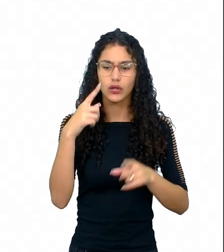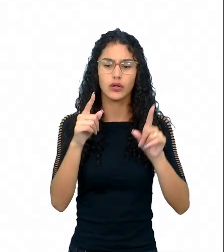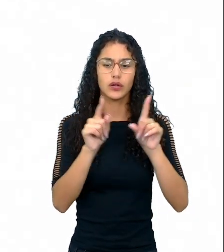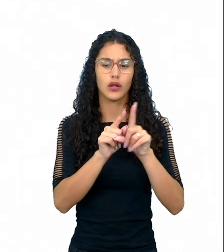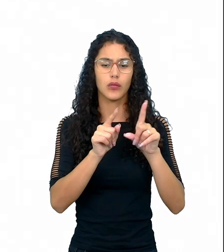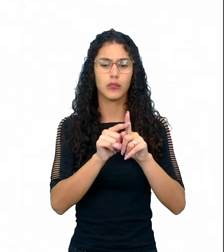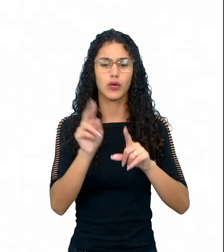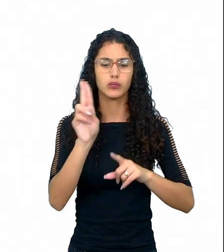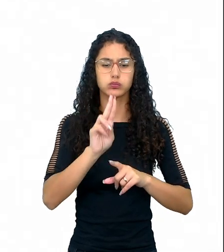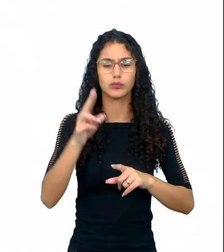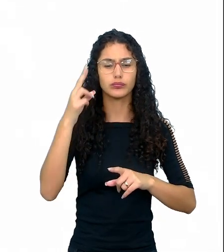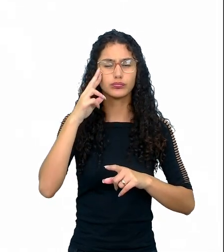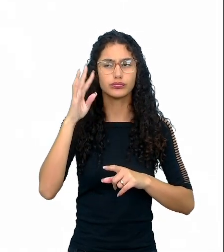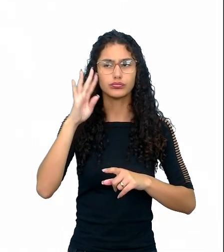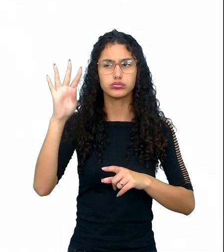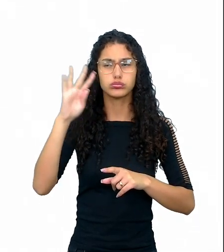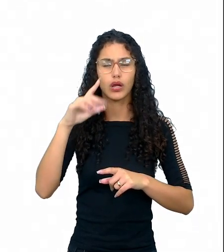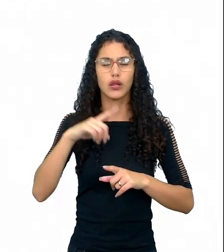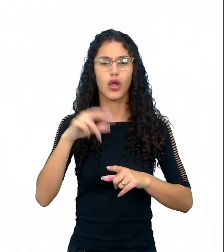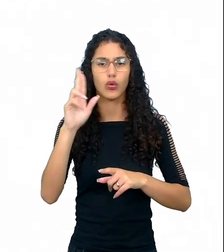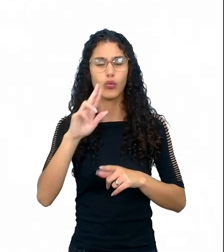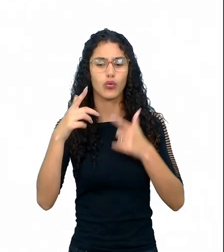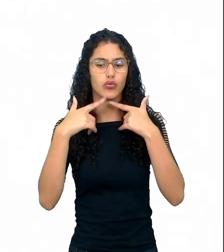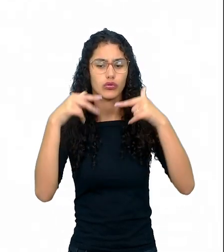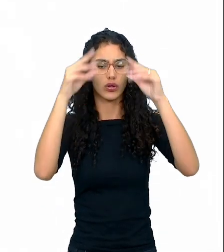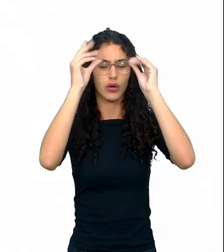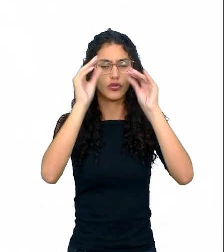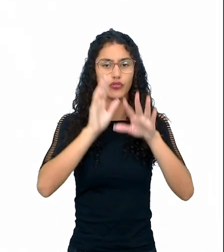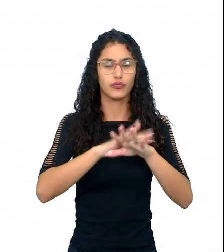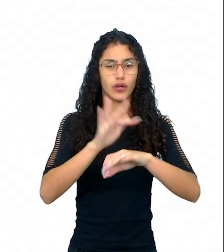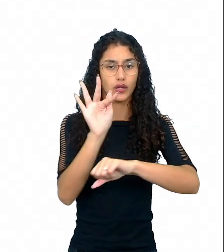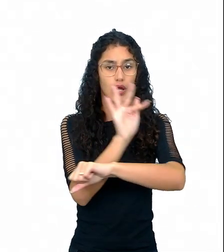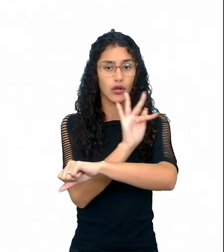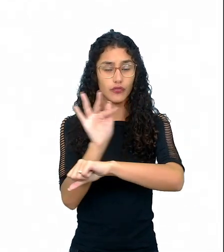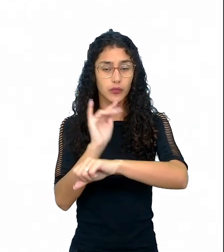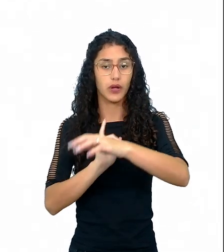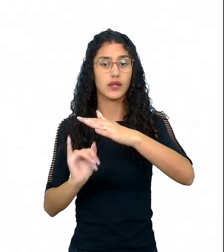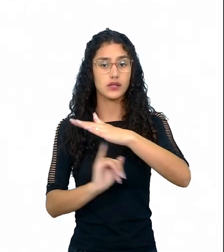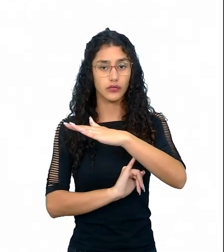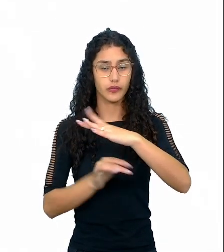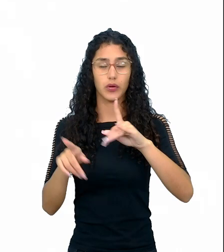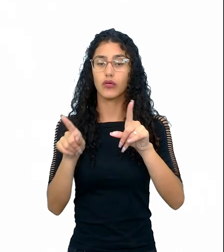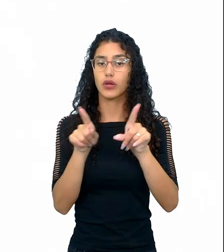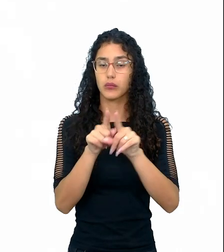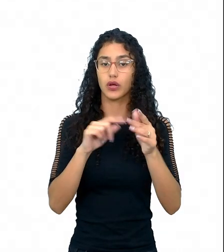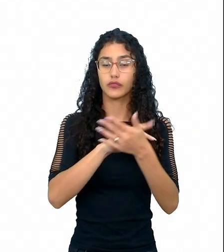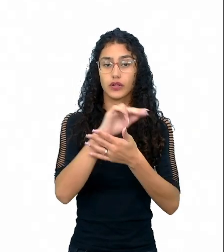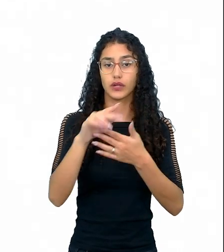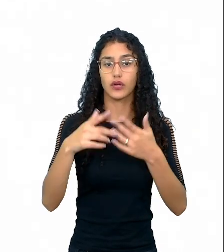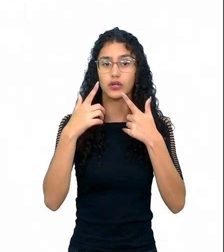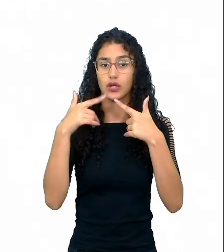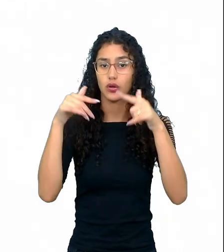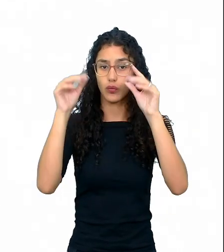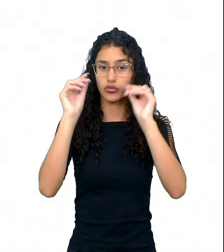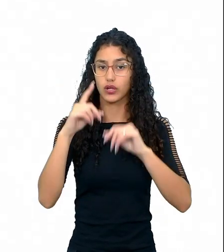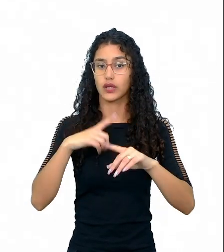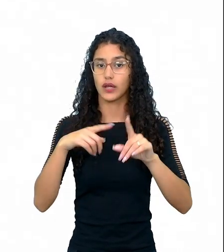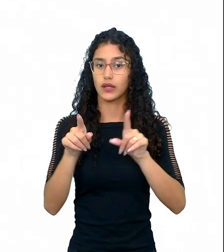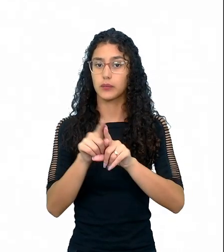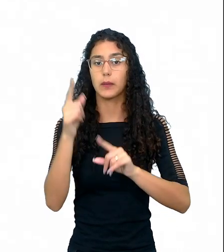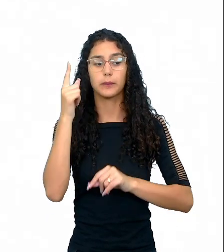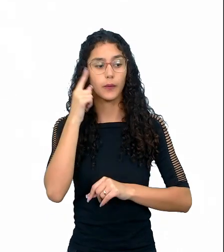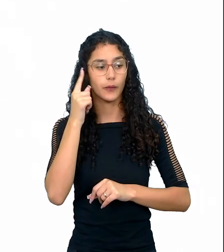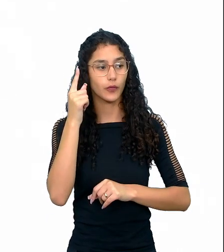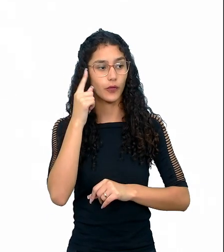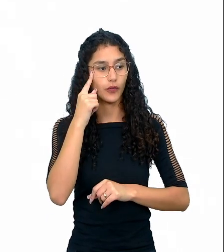pensamentos abstratos, nos usos de linguagens formais e informais, e suas variedades linguísticas,